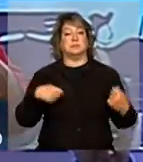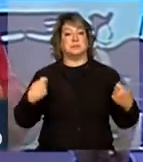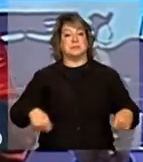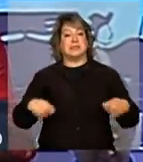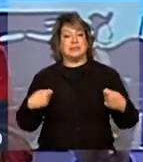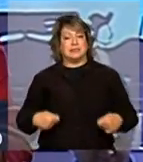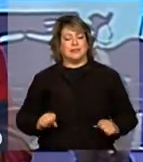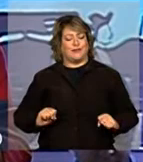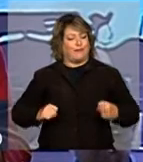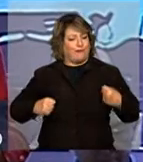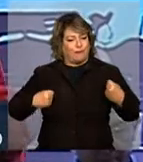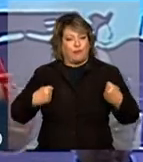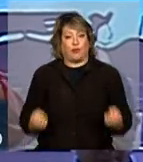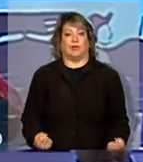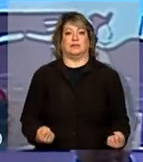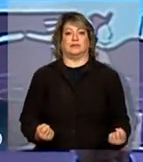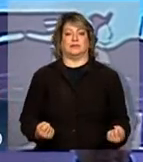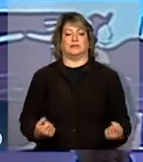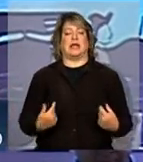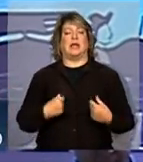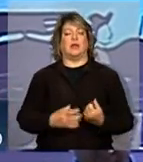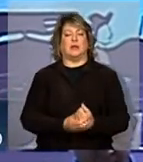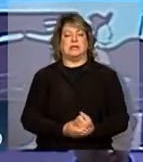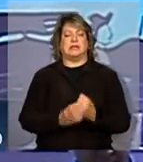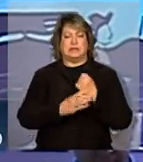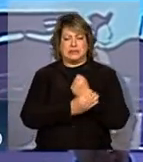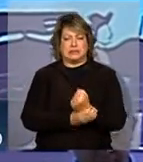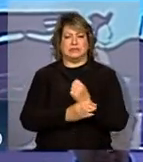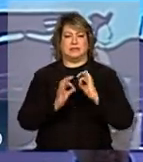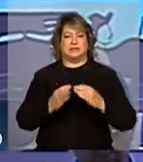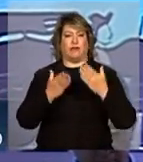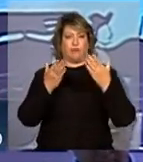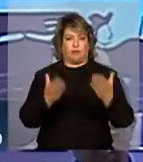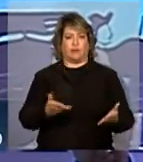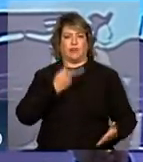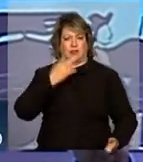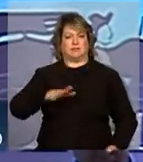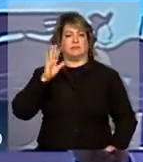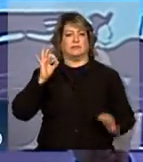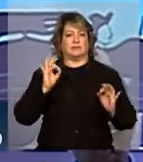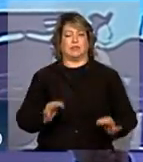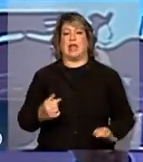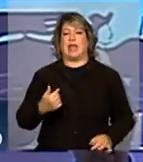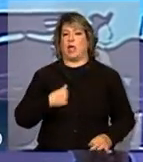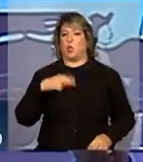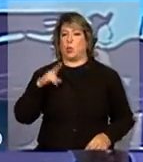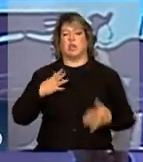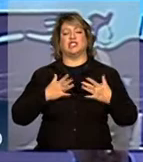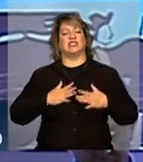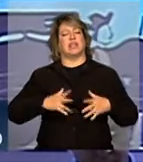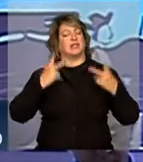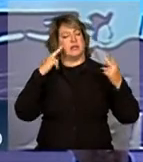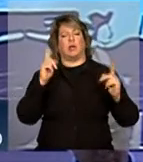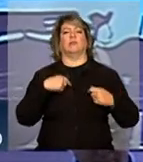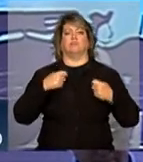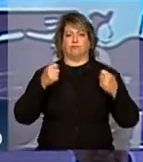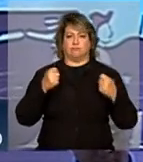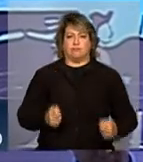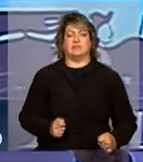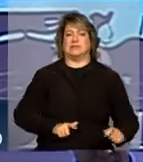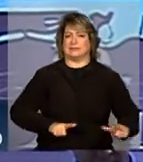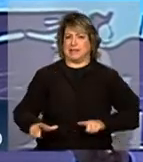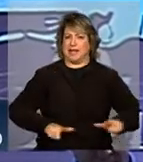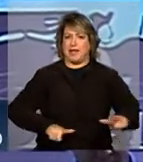o melhor de si. E eu asseguro a vocês que eu não descansarei enquanto